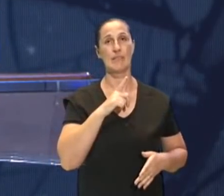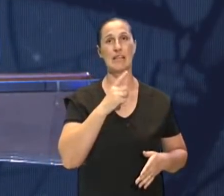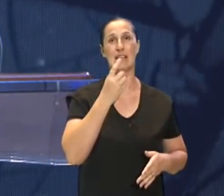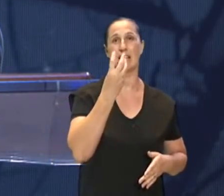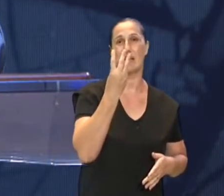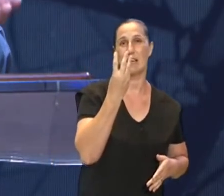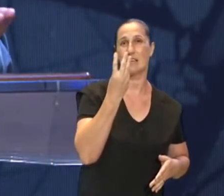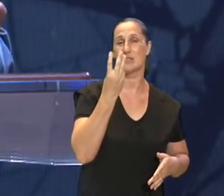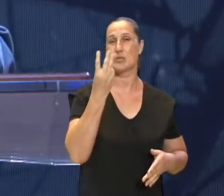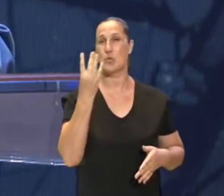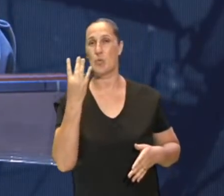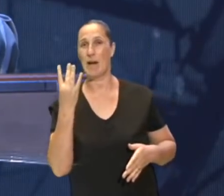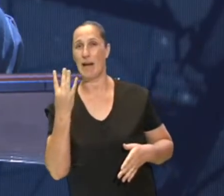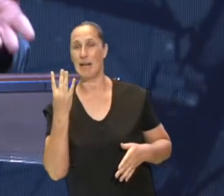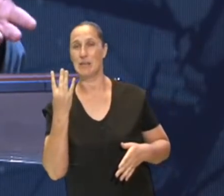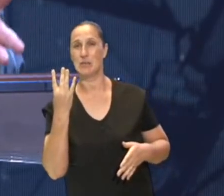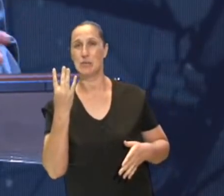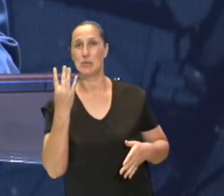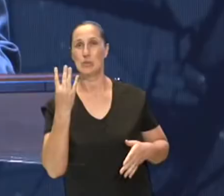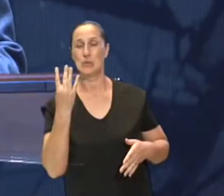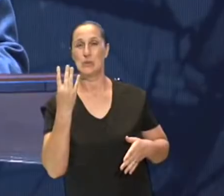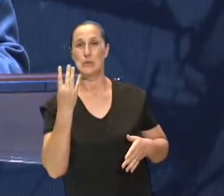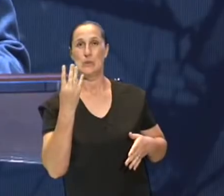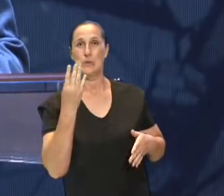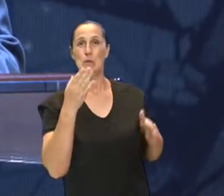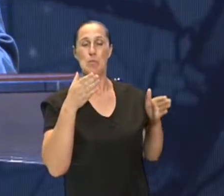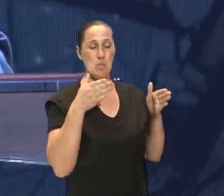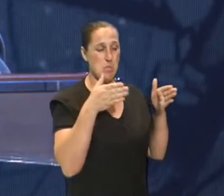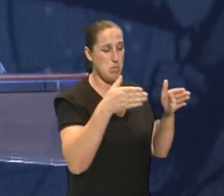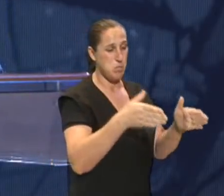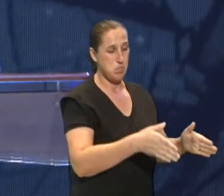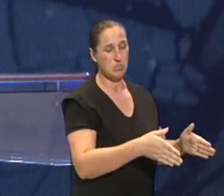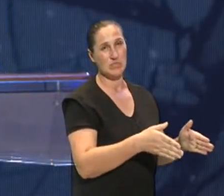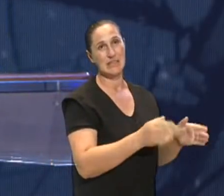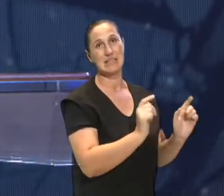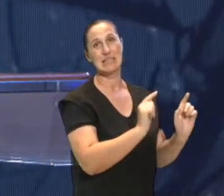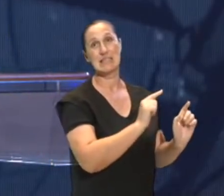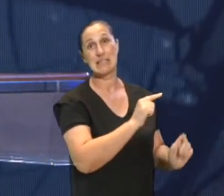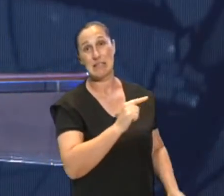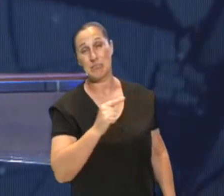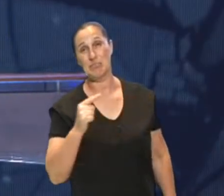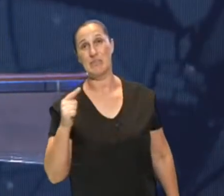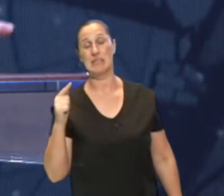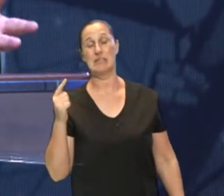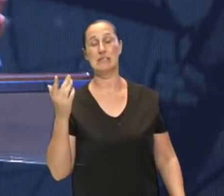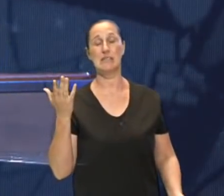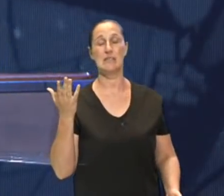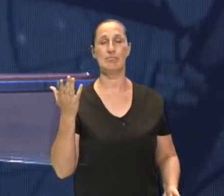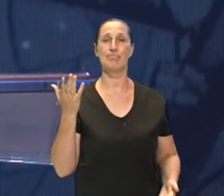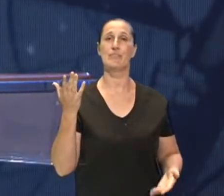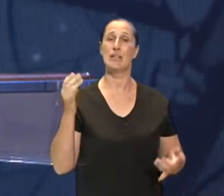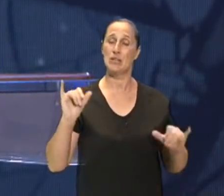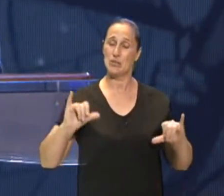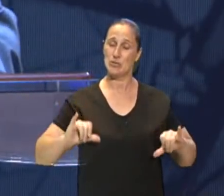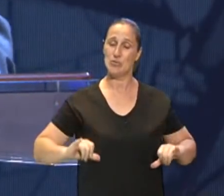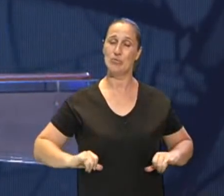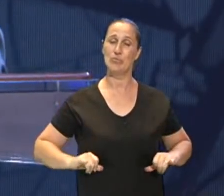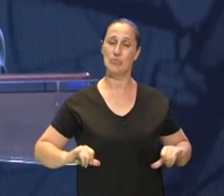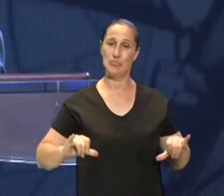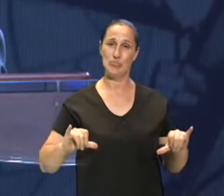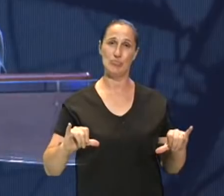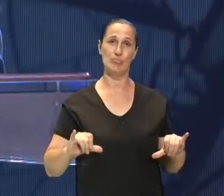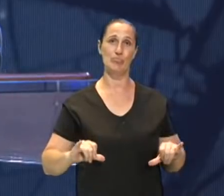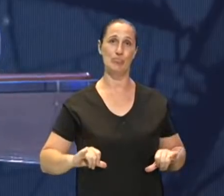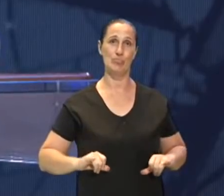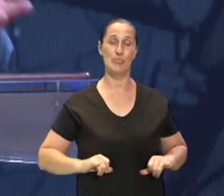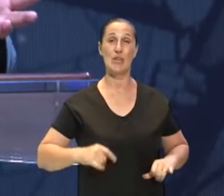3, 4 sepultamentos por semana. E é uma coisa muito dolorida, muito